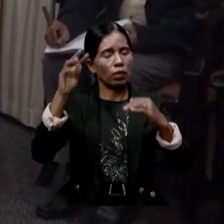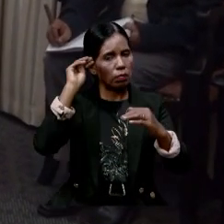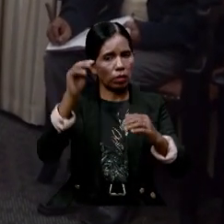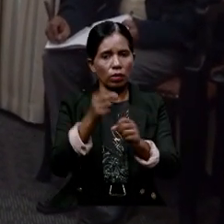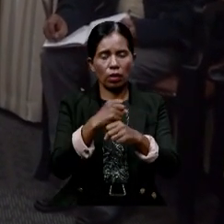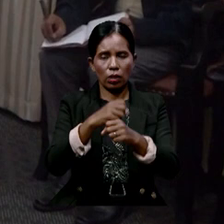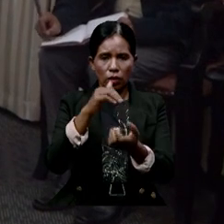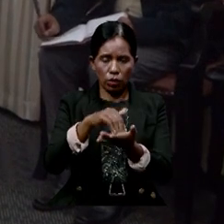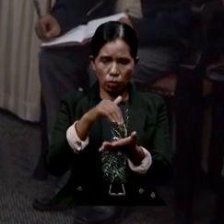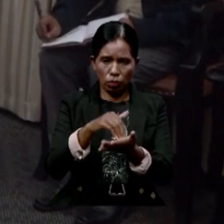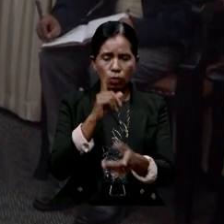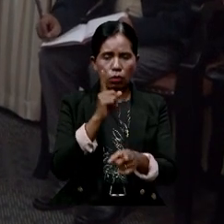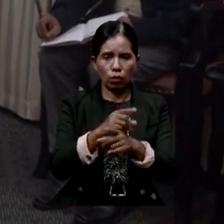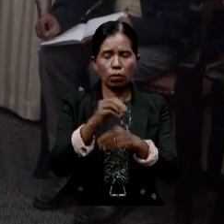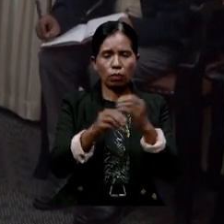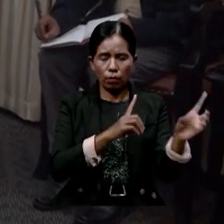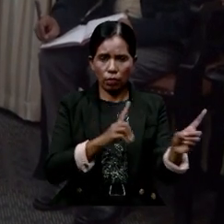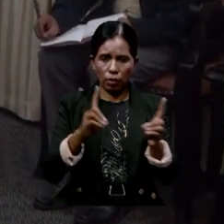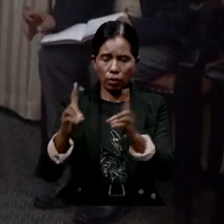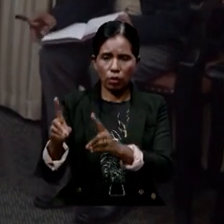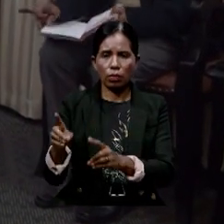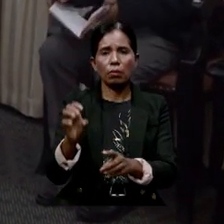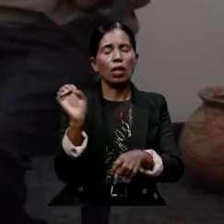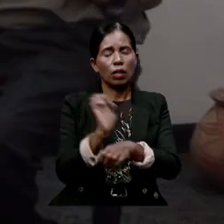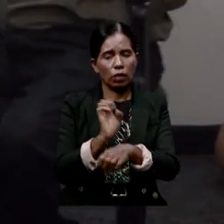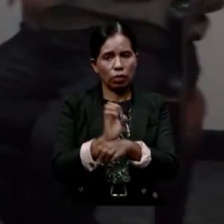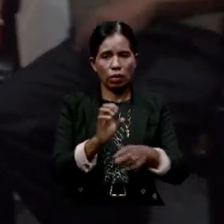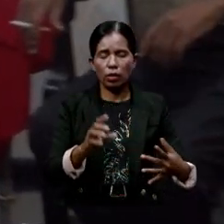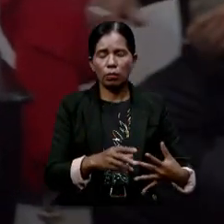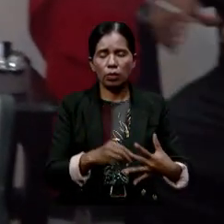halo estudo detalhe quando a implementação Zona Econômica